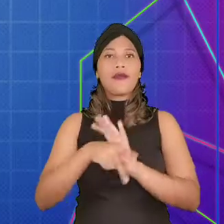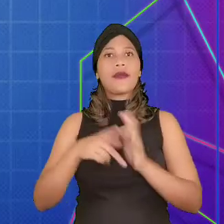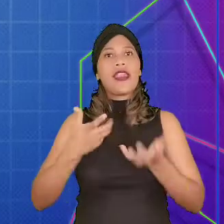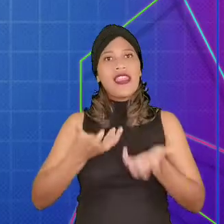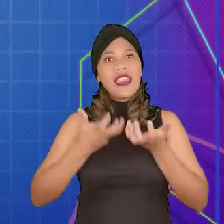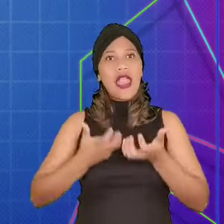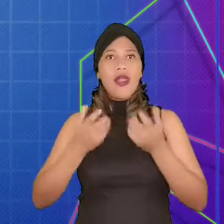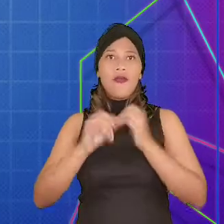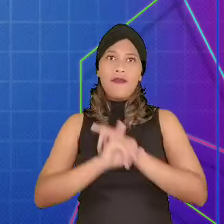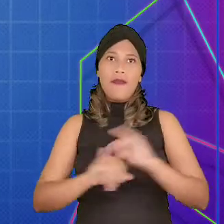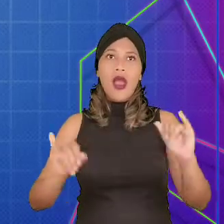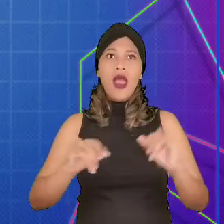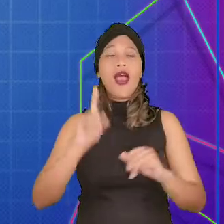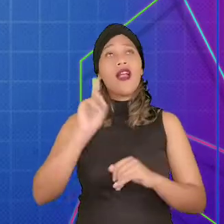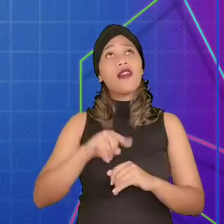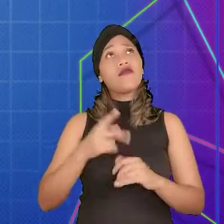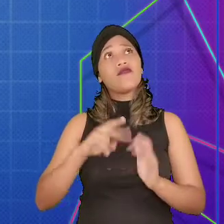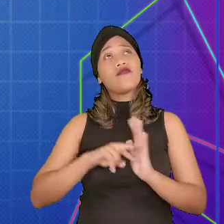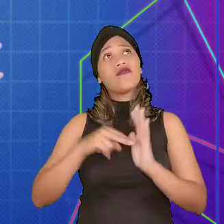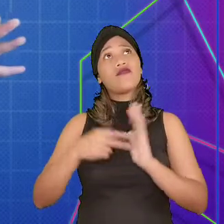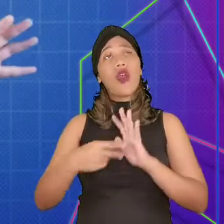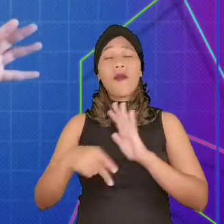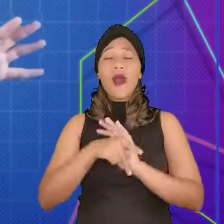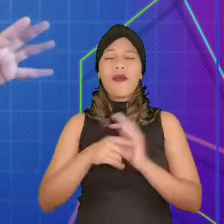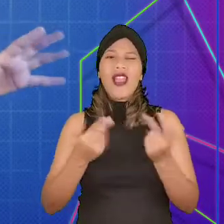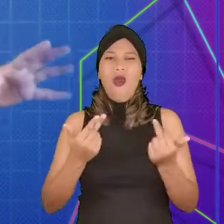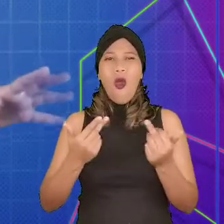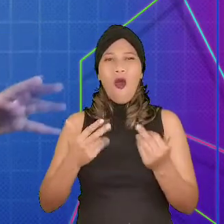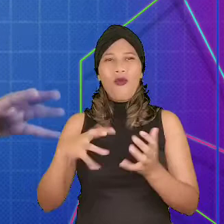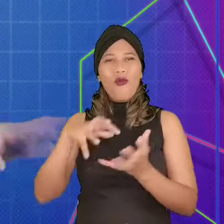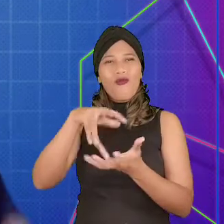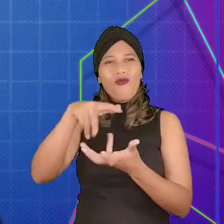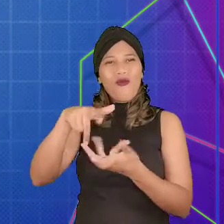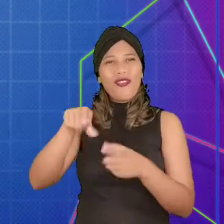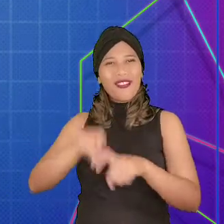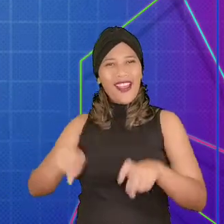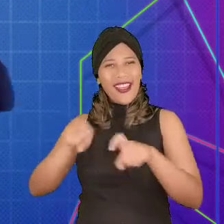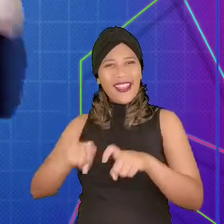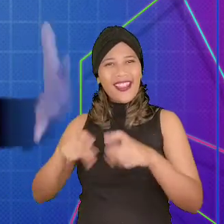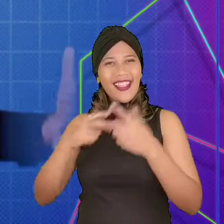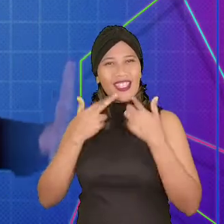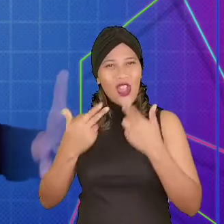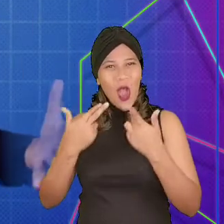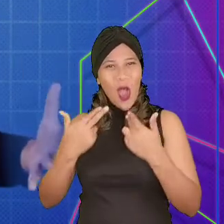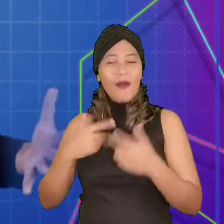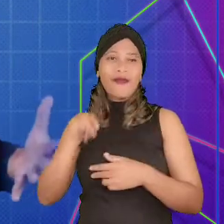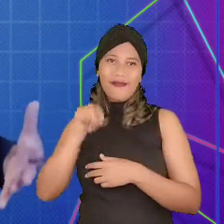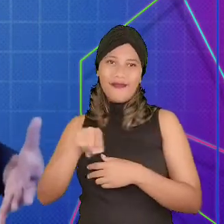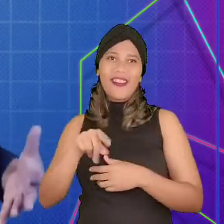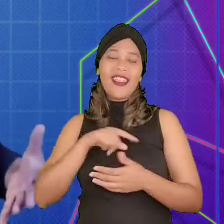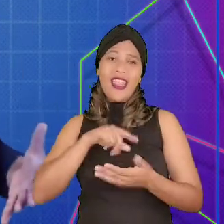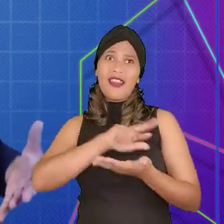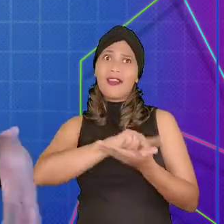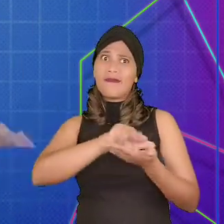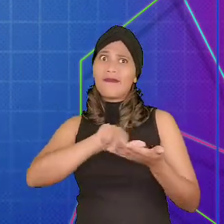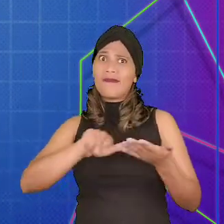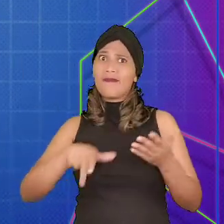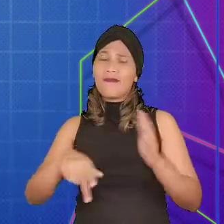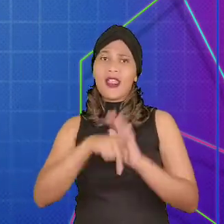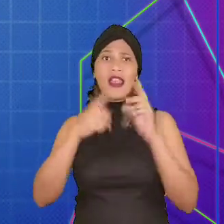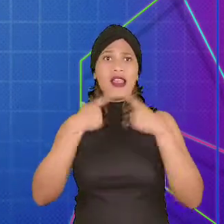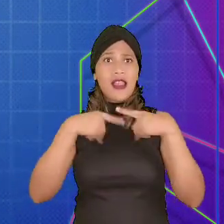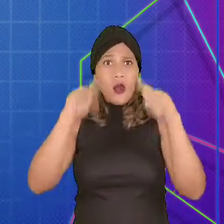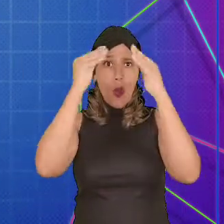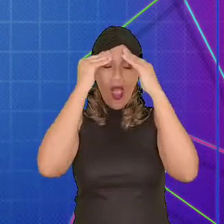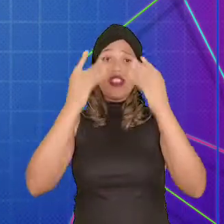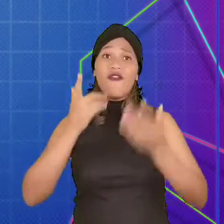Ou seja, é como se fosse em qual idioma cibernético a gente vai falar. E existe uma grande diversidade de linguagens. Agora que a